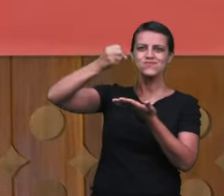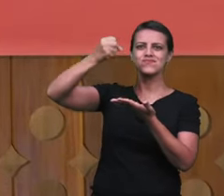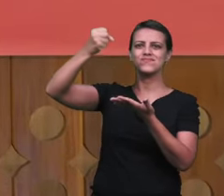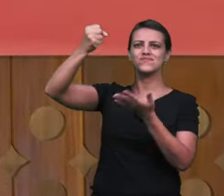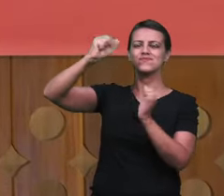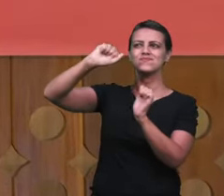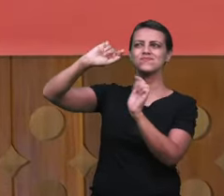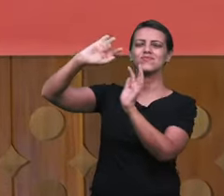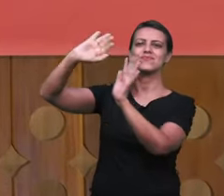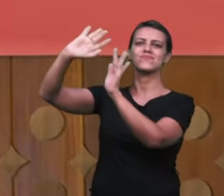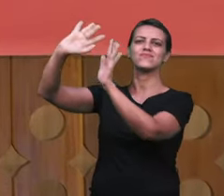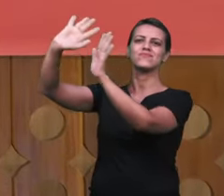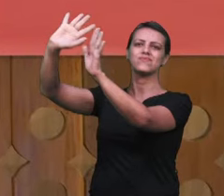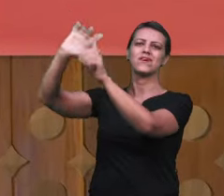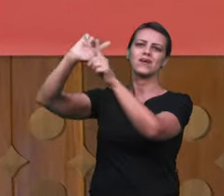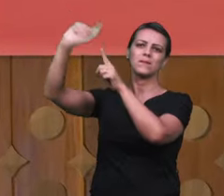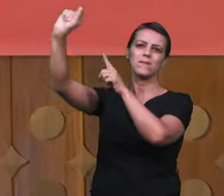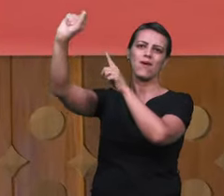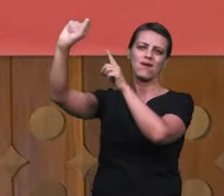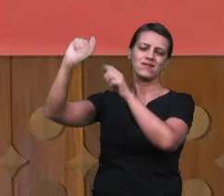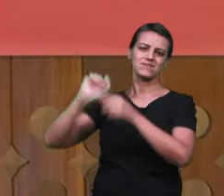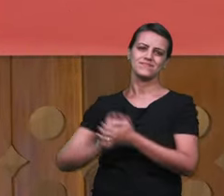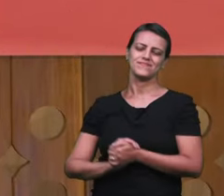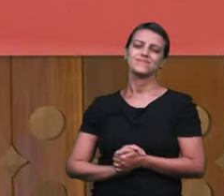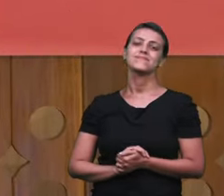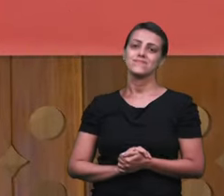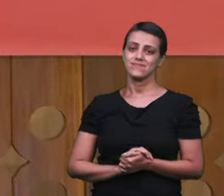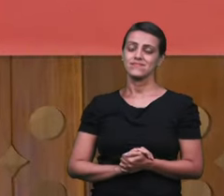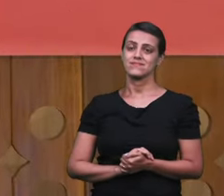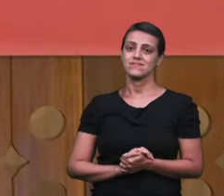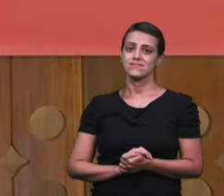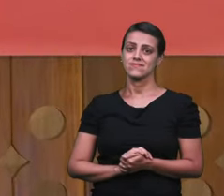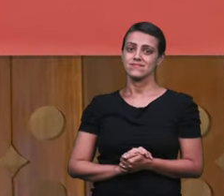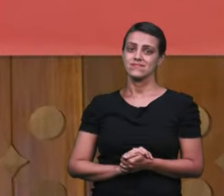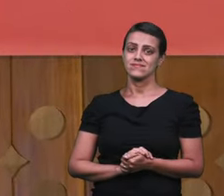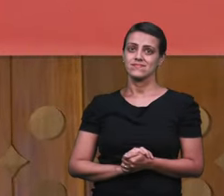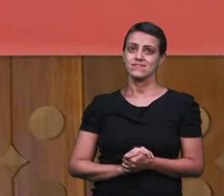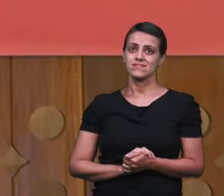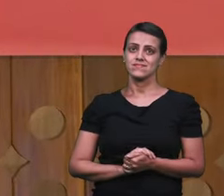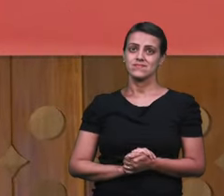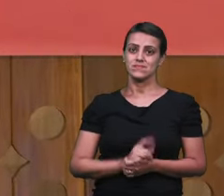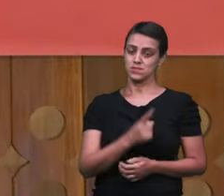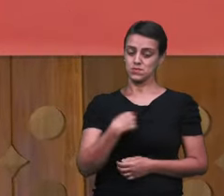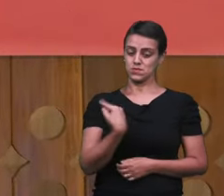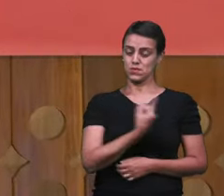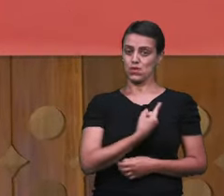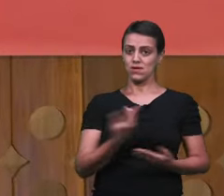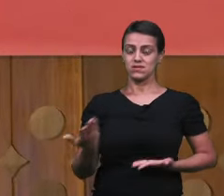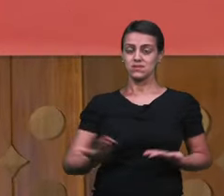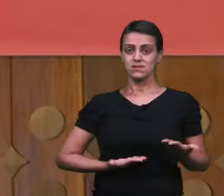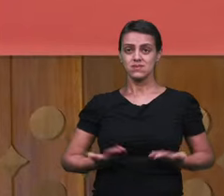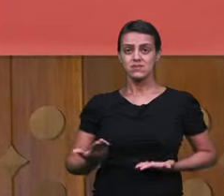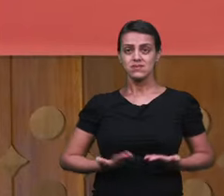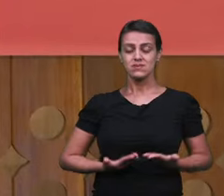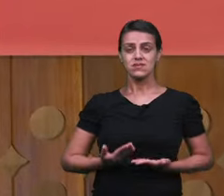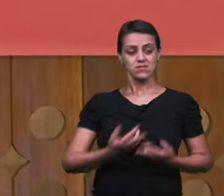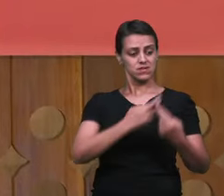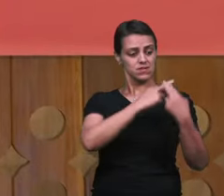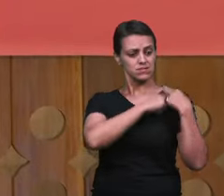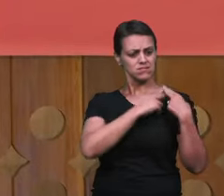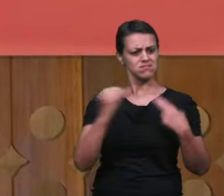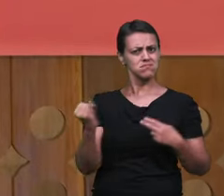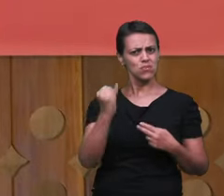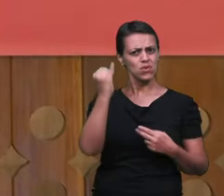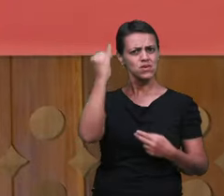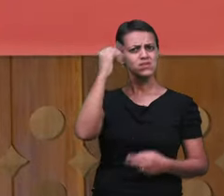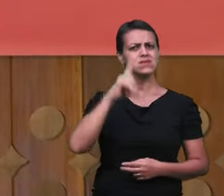mais importante para o crente é dizer assim: o Cordeiro não está morto. Porque eu estou ouvindo os